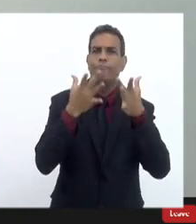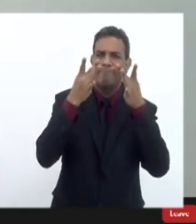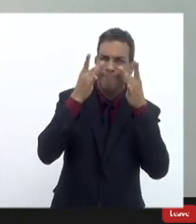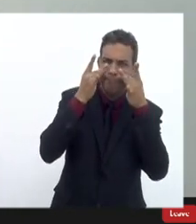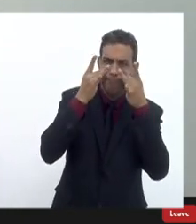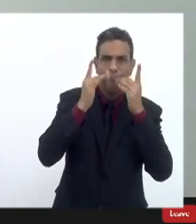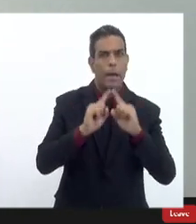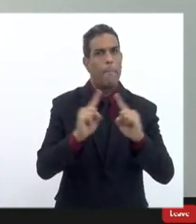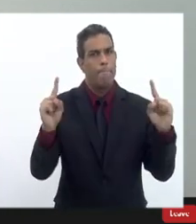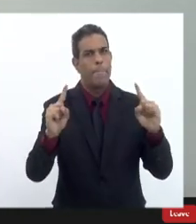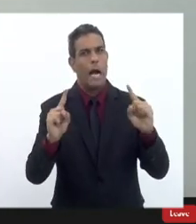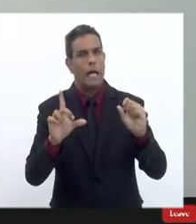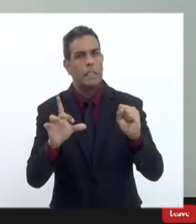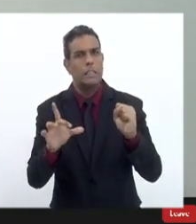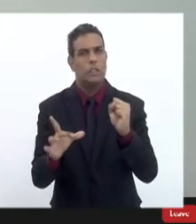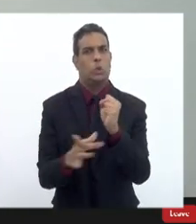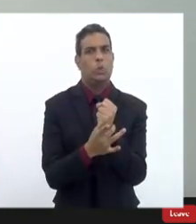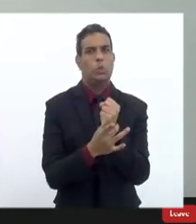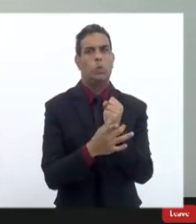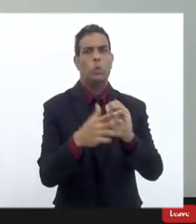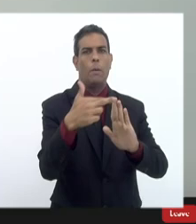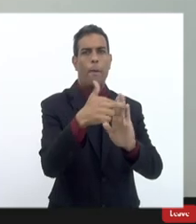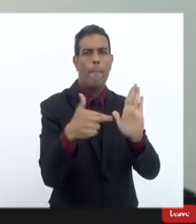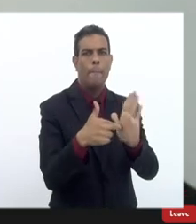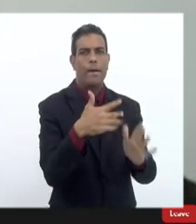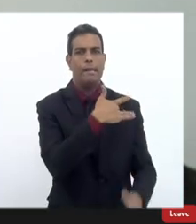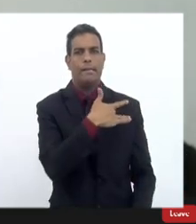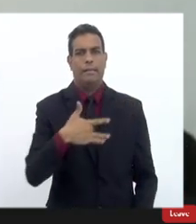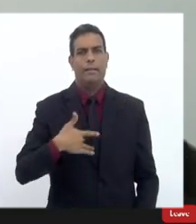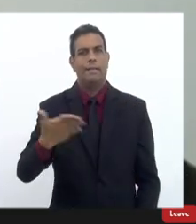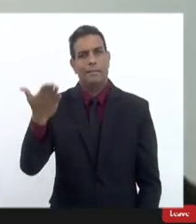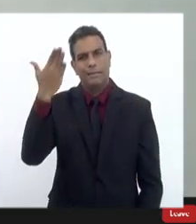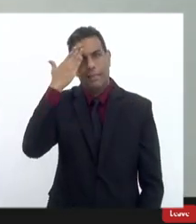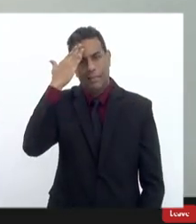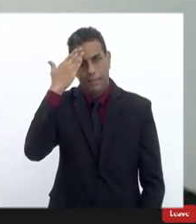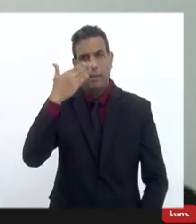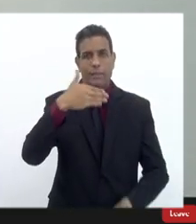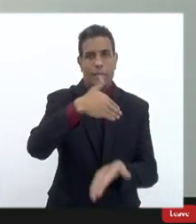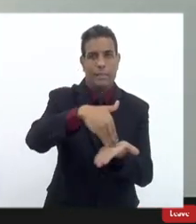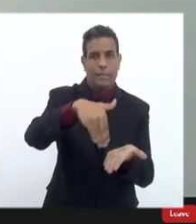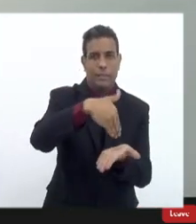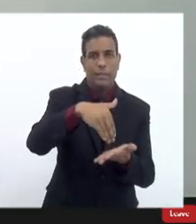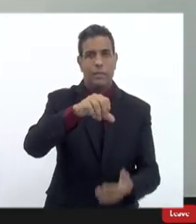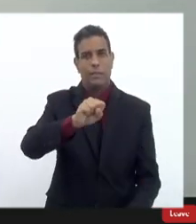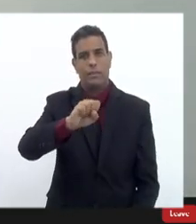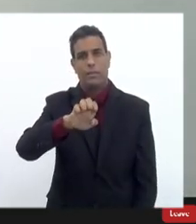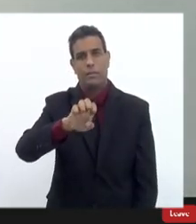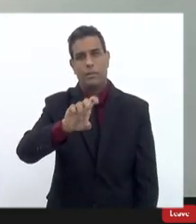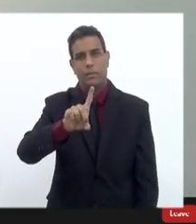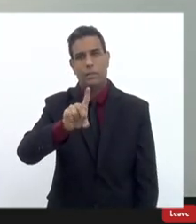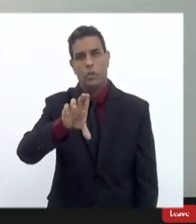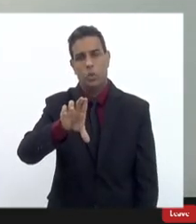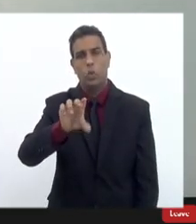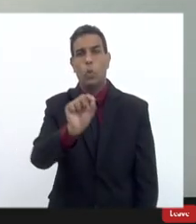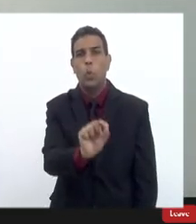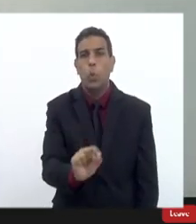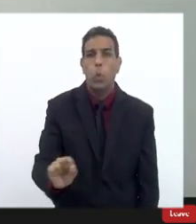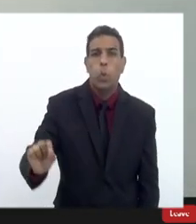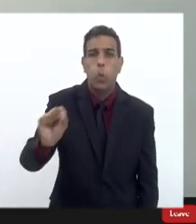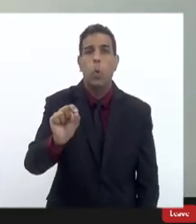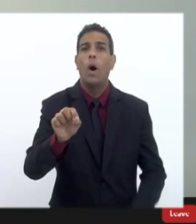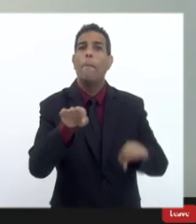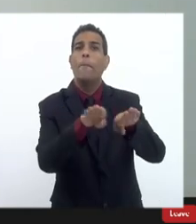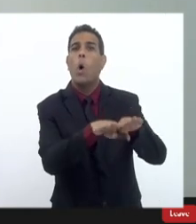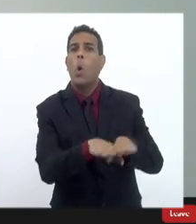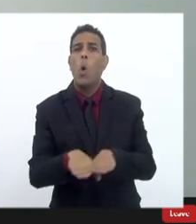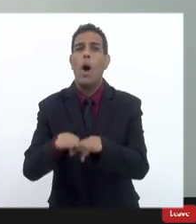toda a segurança, porque acreditamos, e os dados que a SEDUC nos forneceu e que outras redes municipais de ensino, que o padrão de qualidade